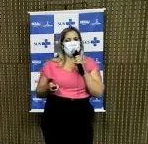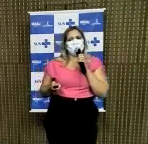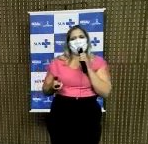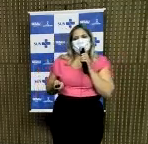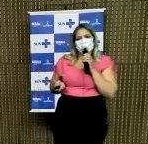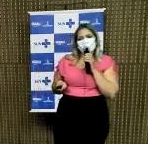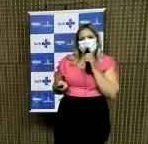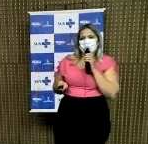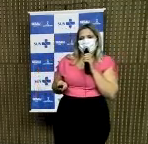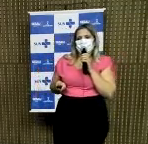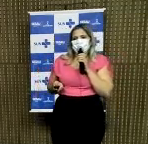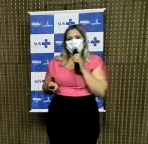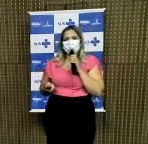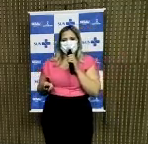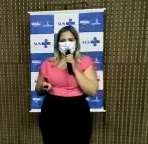indicador,